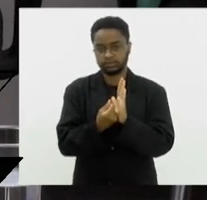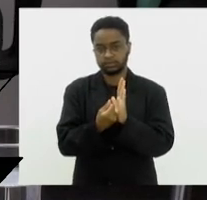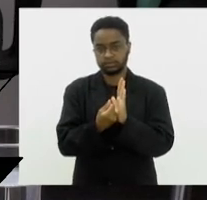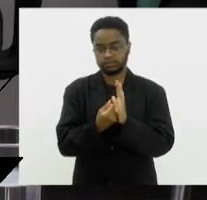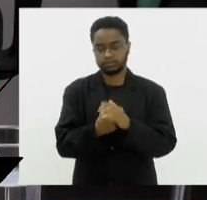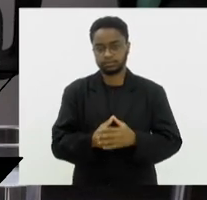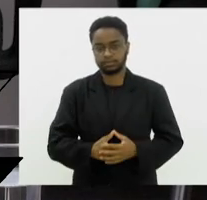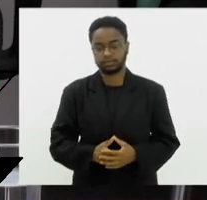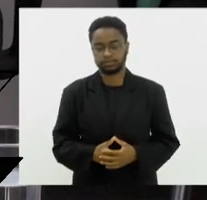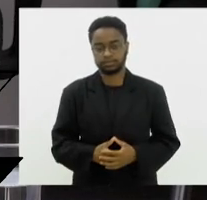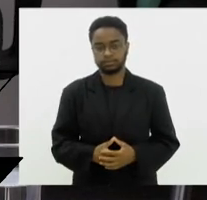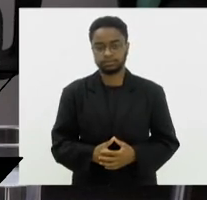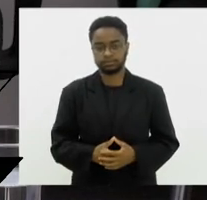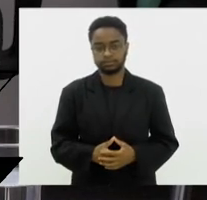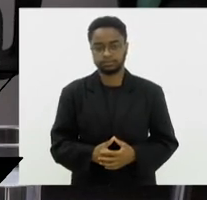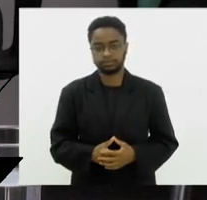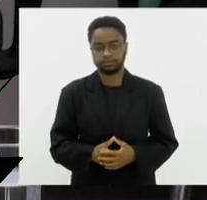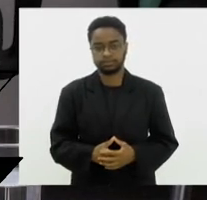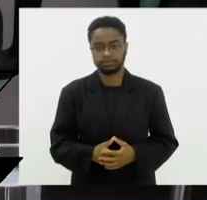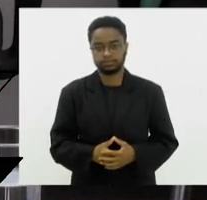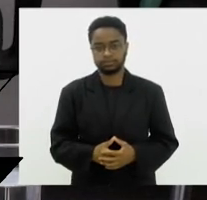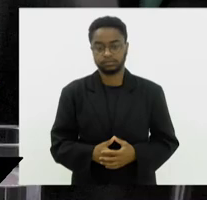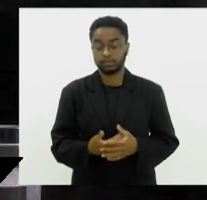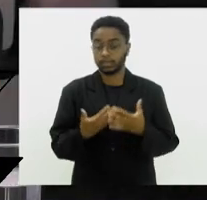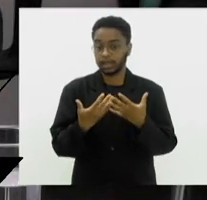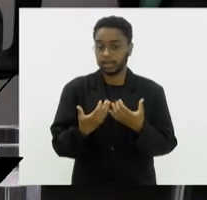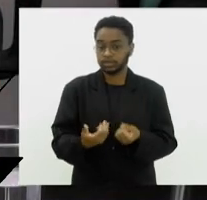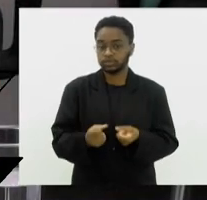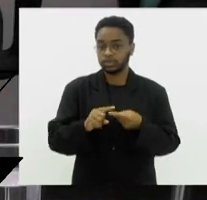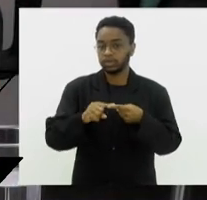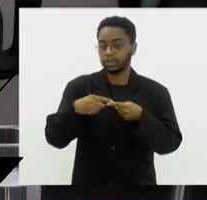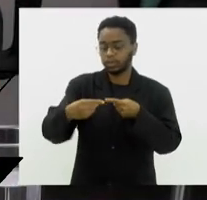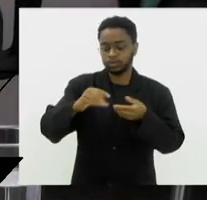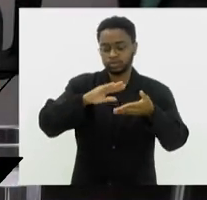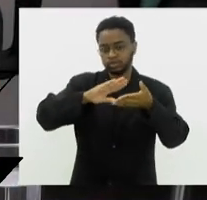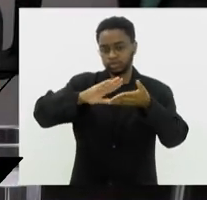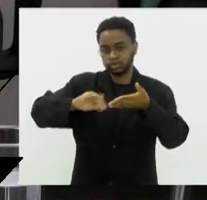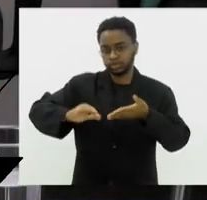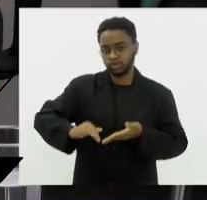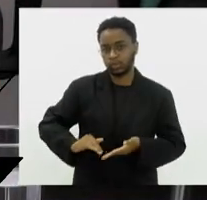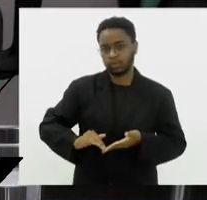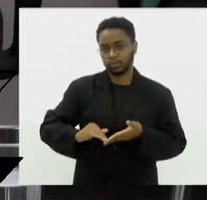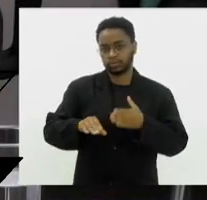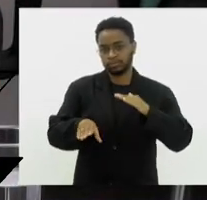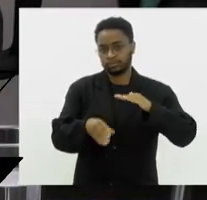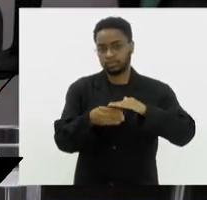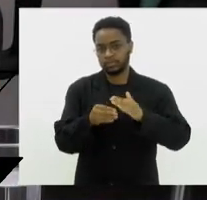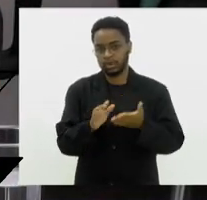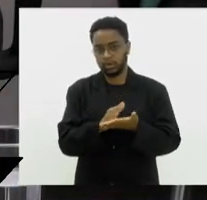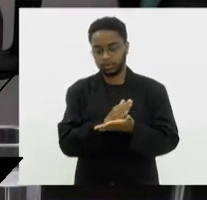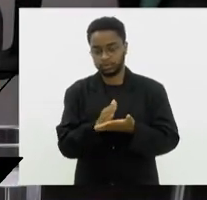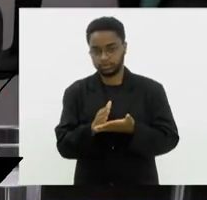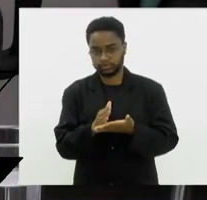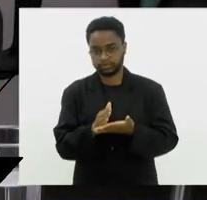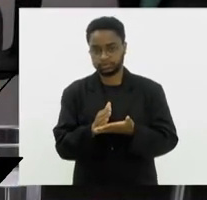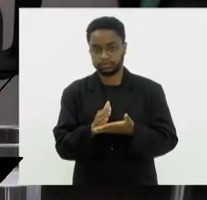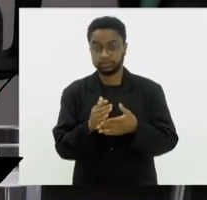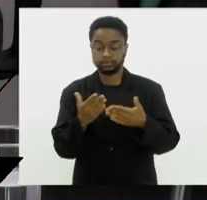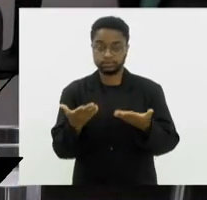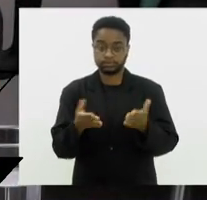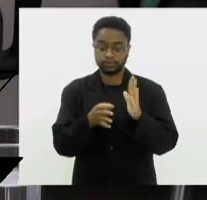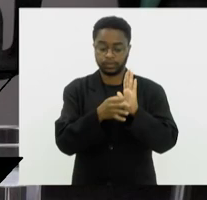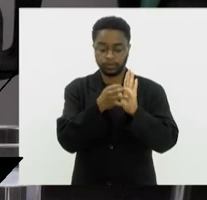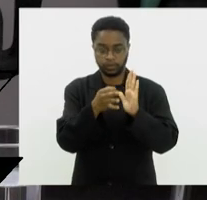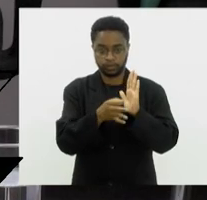acatou... e aí foi retirada, algumas emendas. Como no